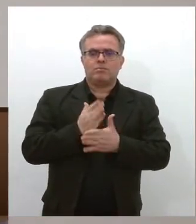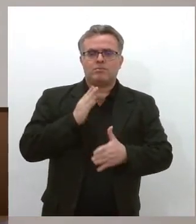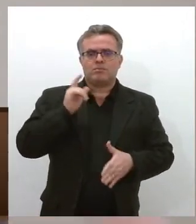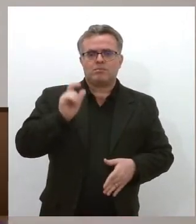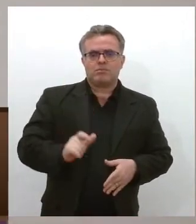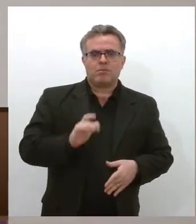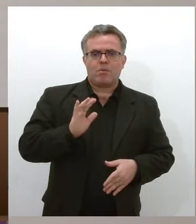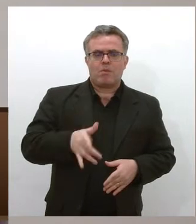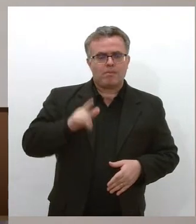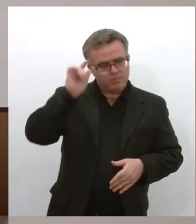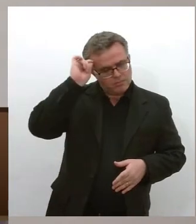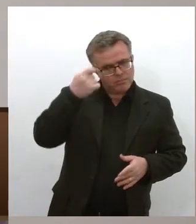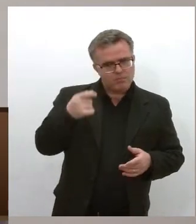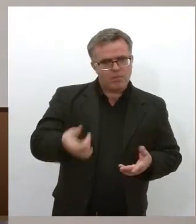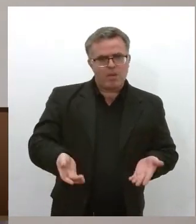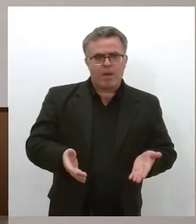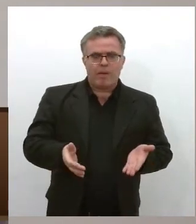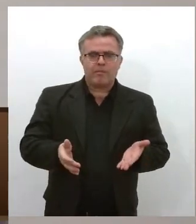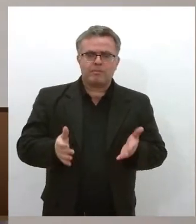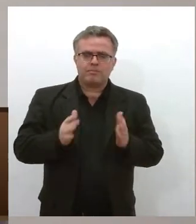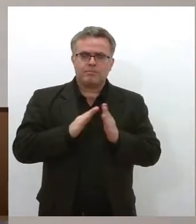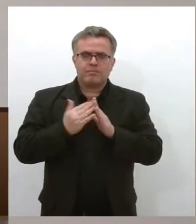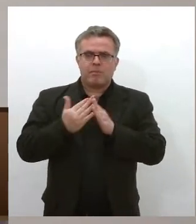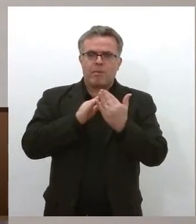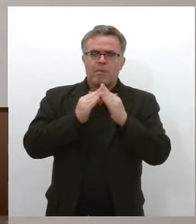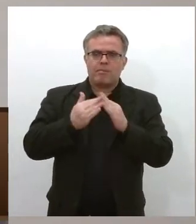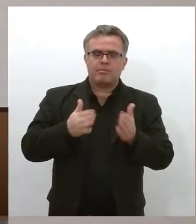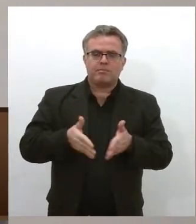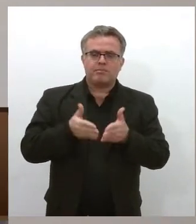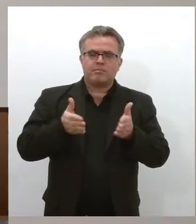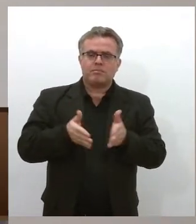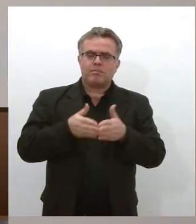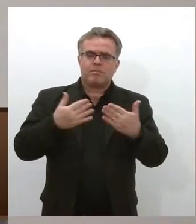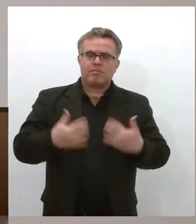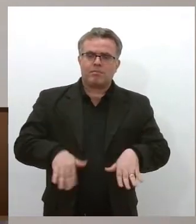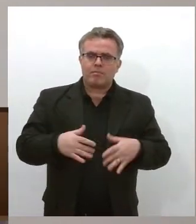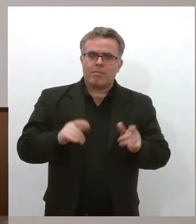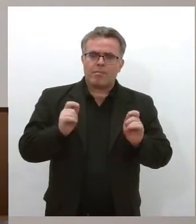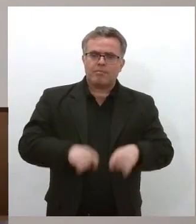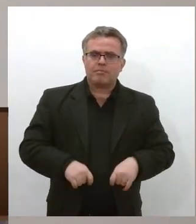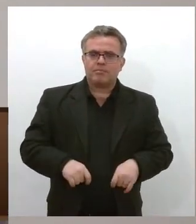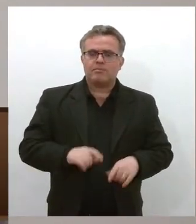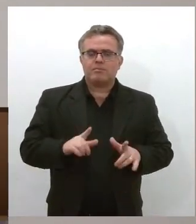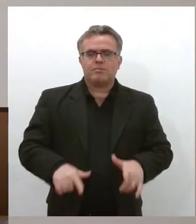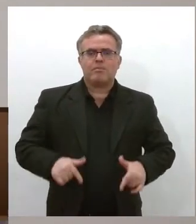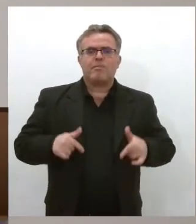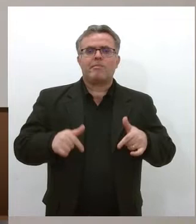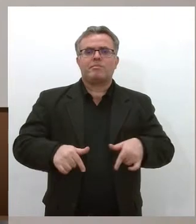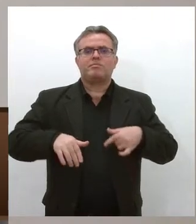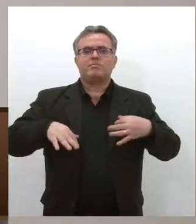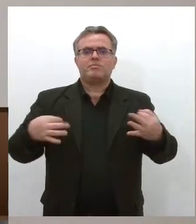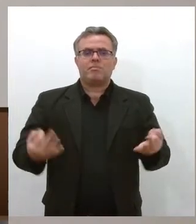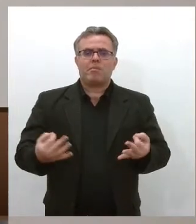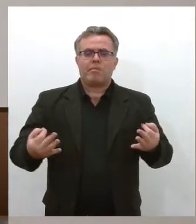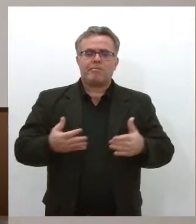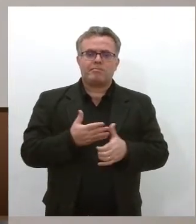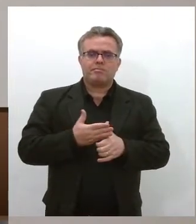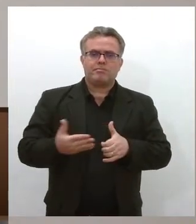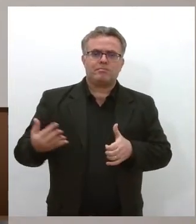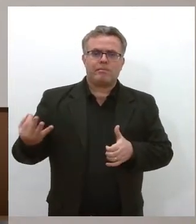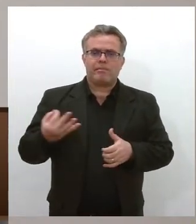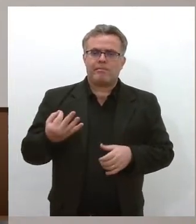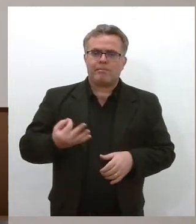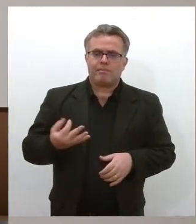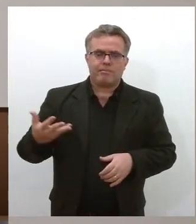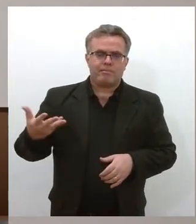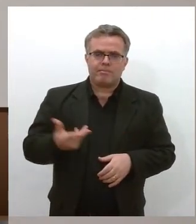negra, se for mulher periférica ainda, mais vezes ainda, para que sejamos perfeitas, para que o mandato seja perfeito. E não é assim que